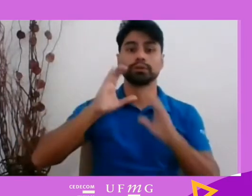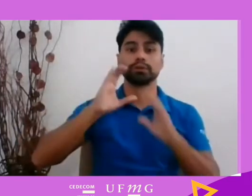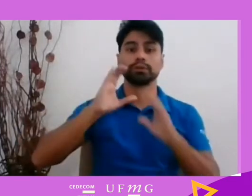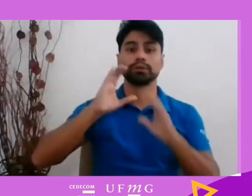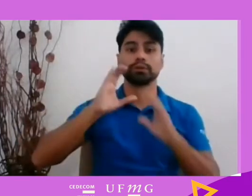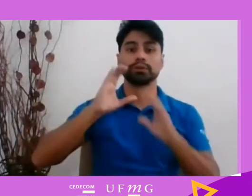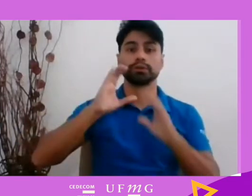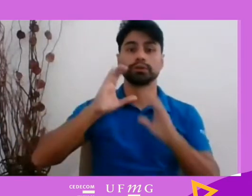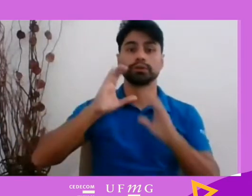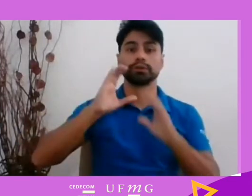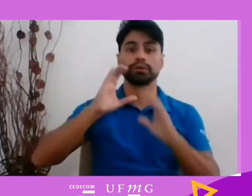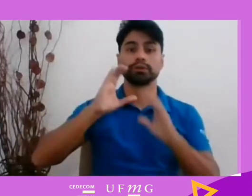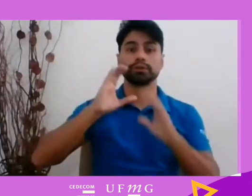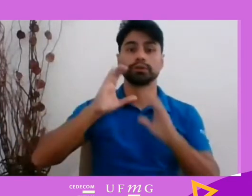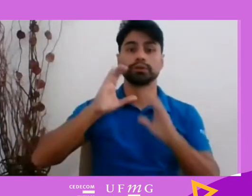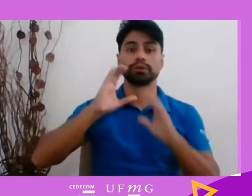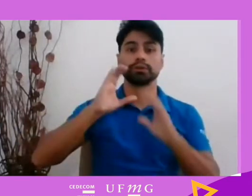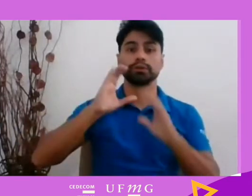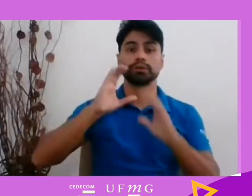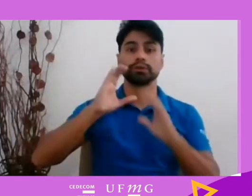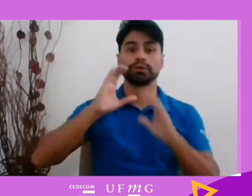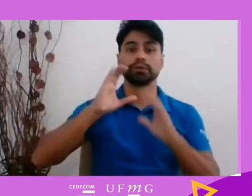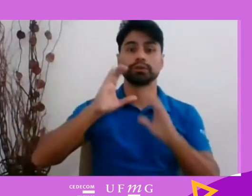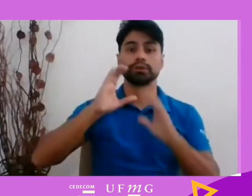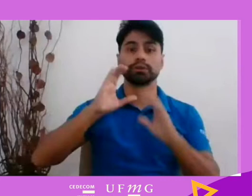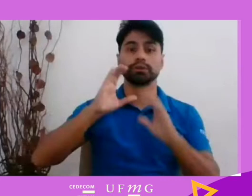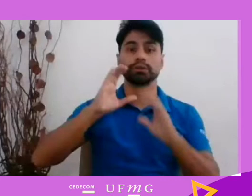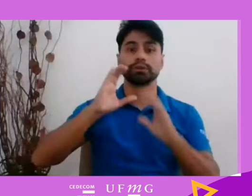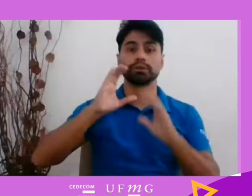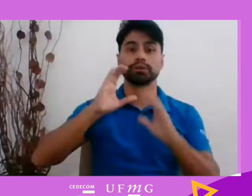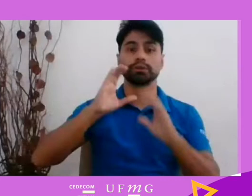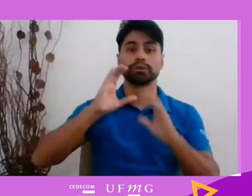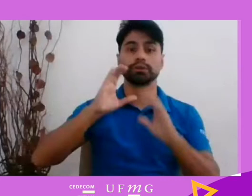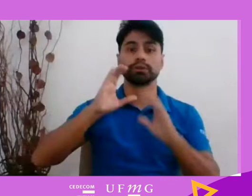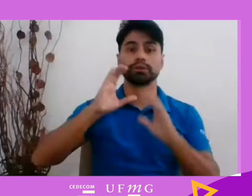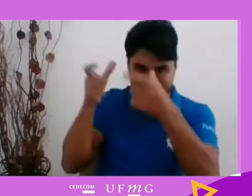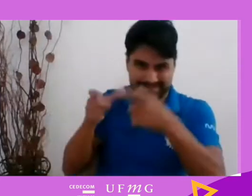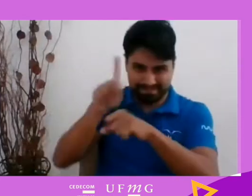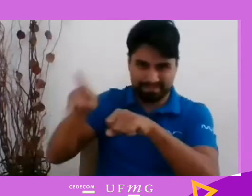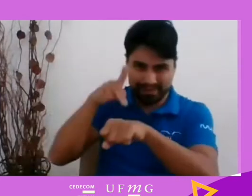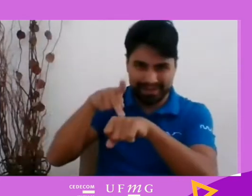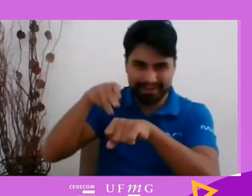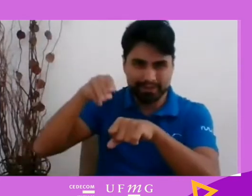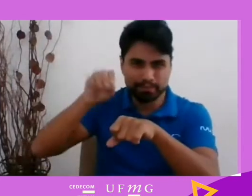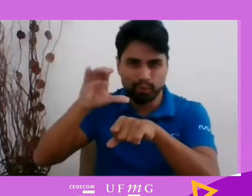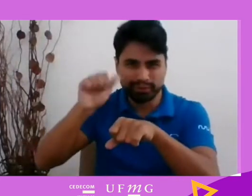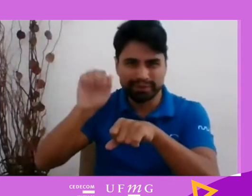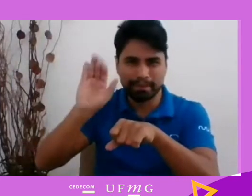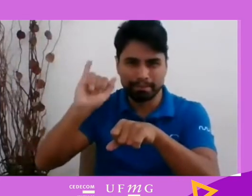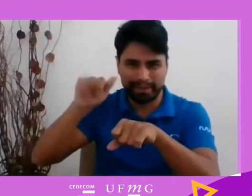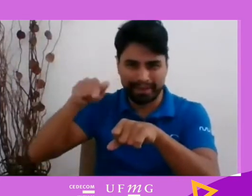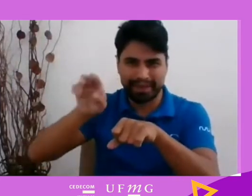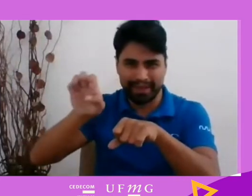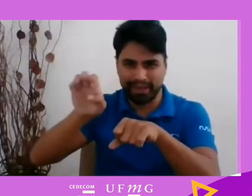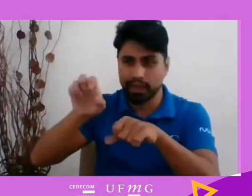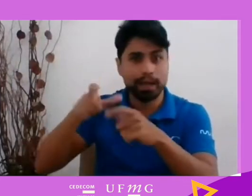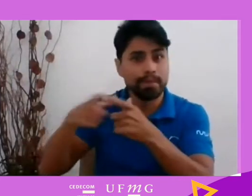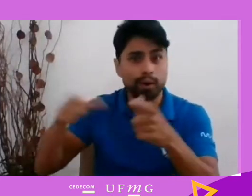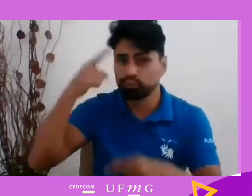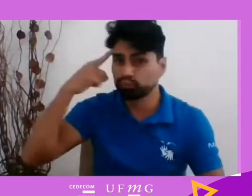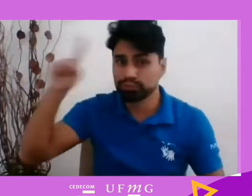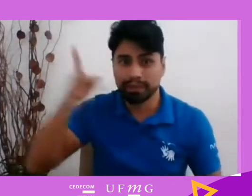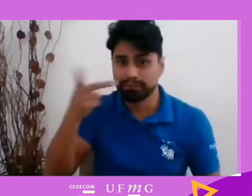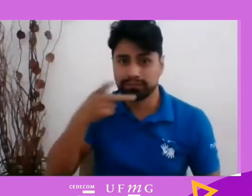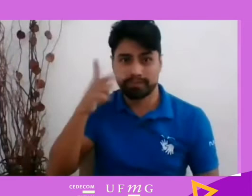português, a maior parte da população não sabe falar português. Então, a gente tem formas de mediação da língua portuguesa, por exemplo, que elas